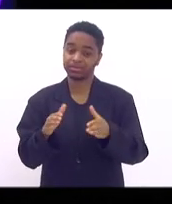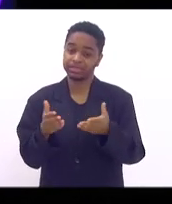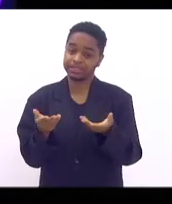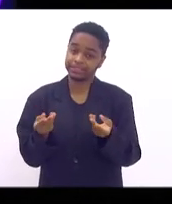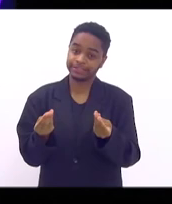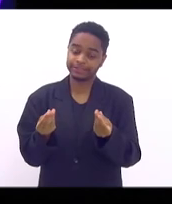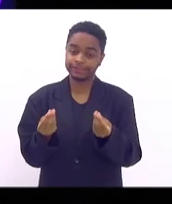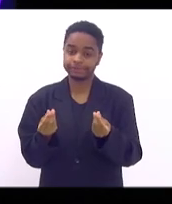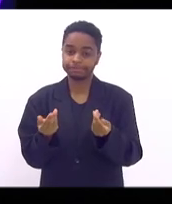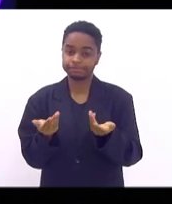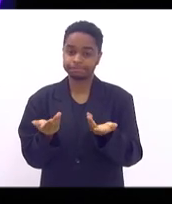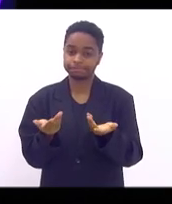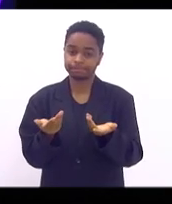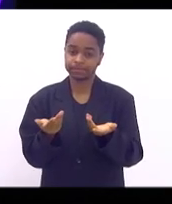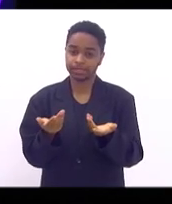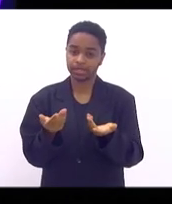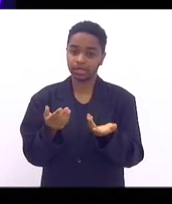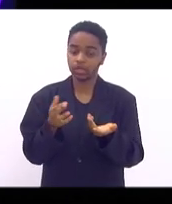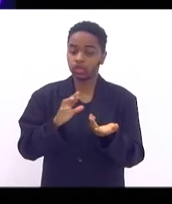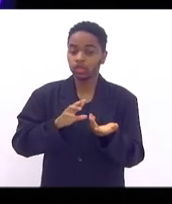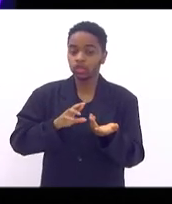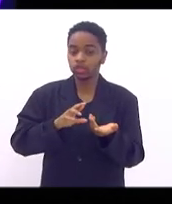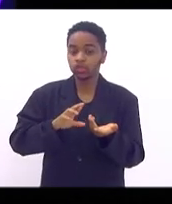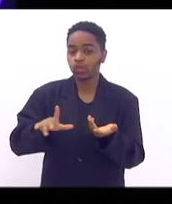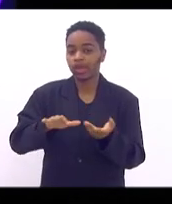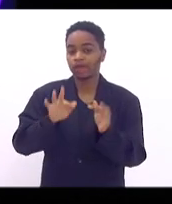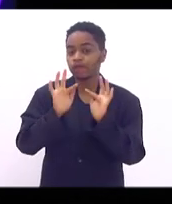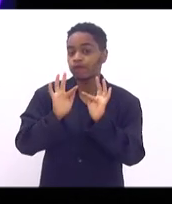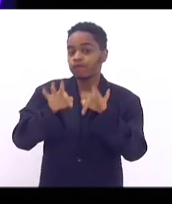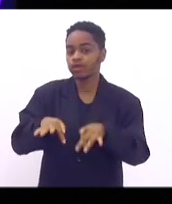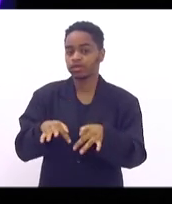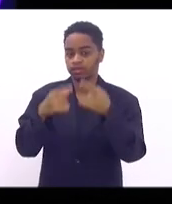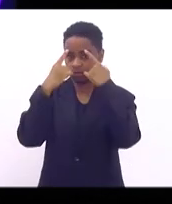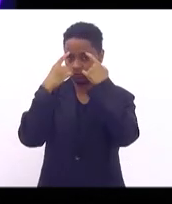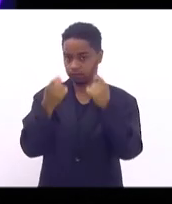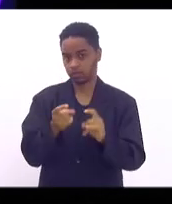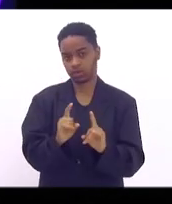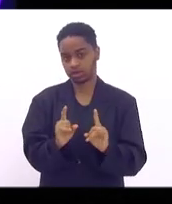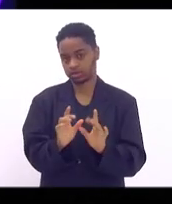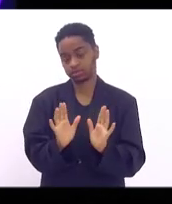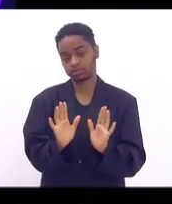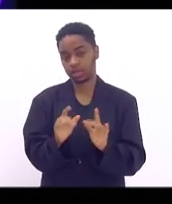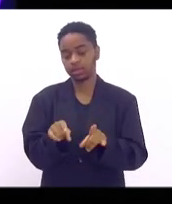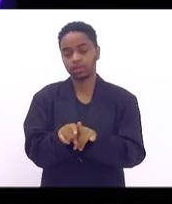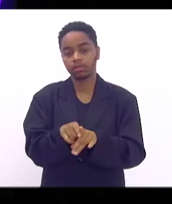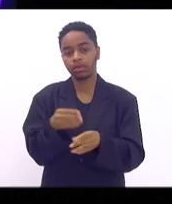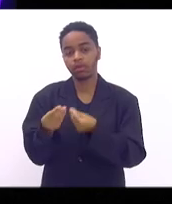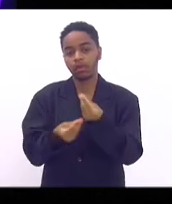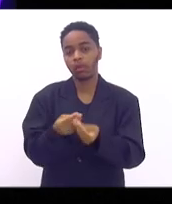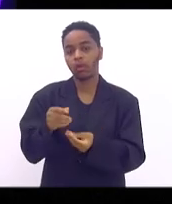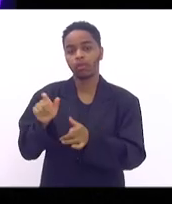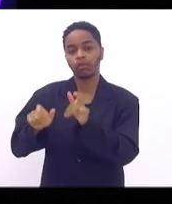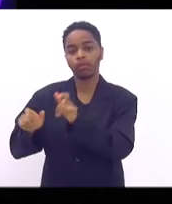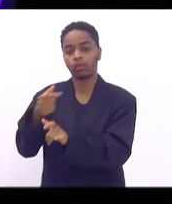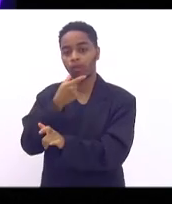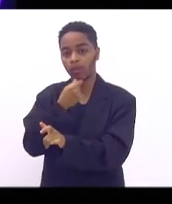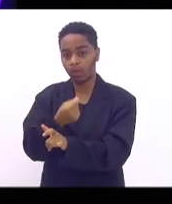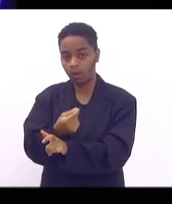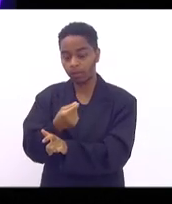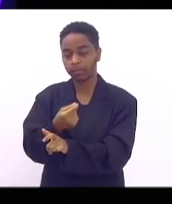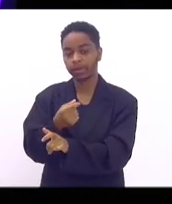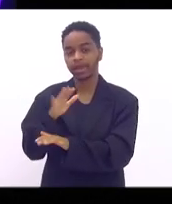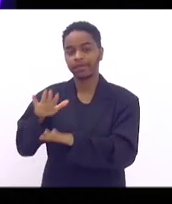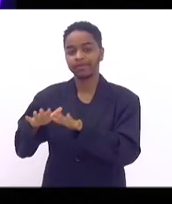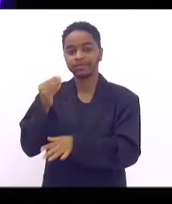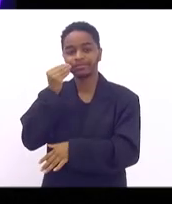é suficiente para que a violência seja encerrada. E a forma que os homens, muitos deles, encontram